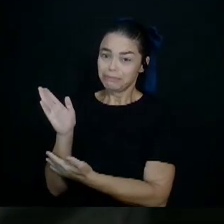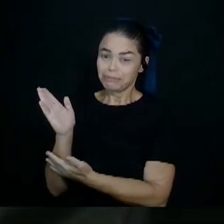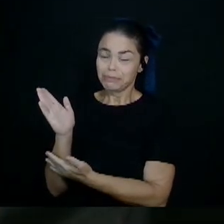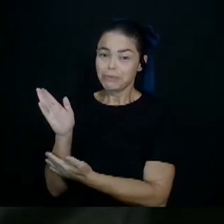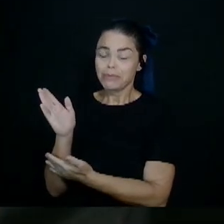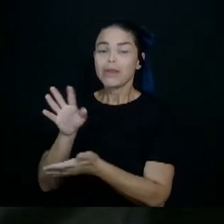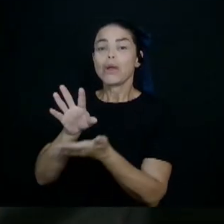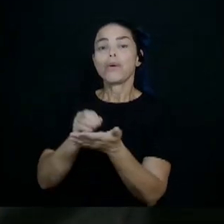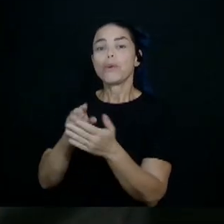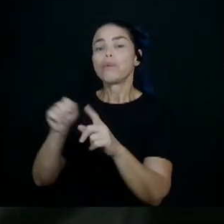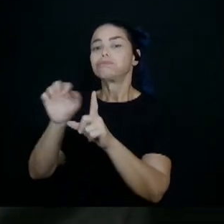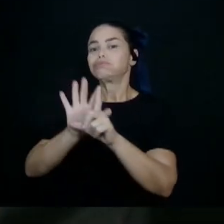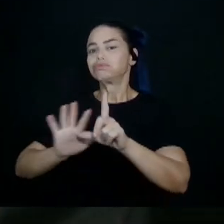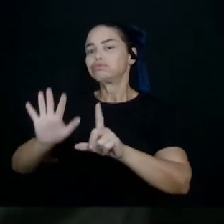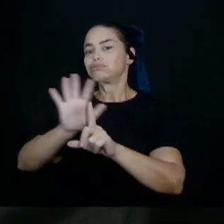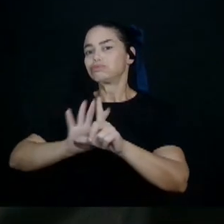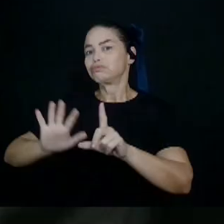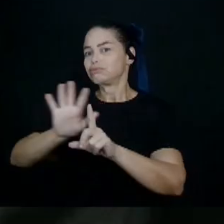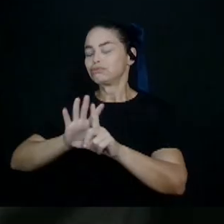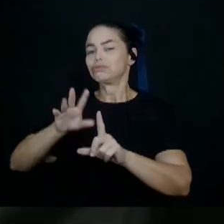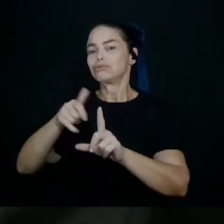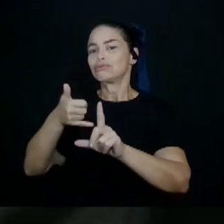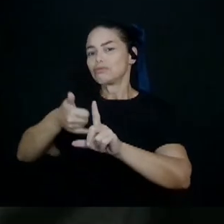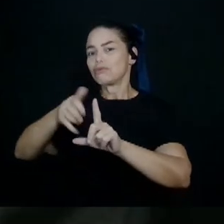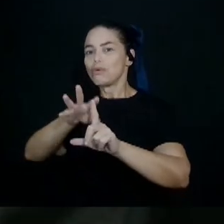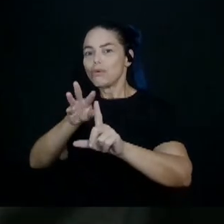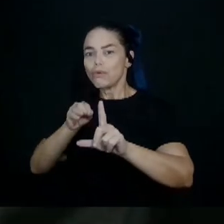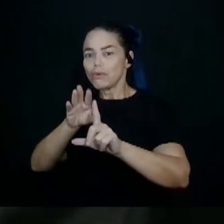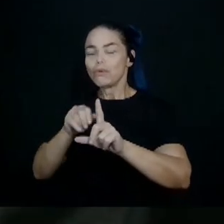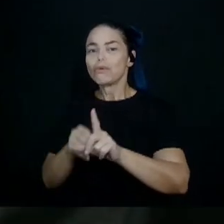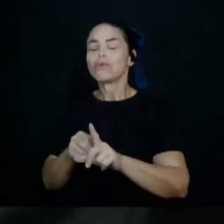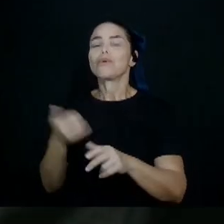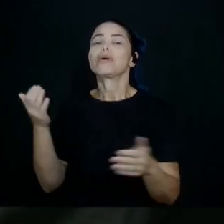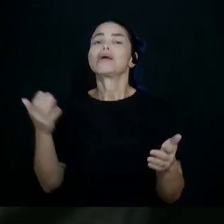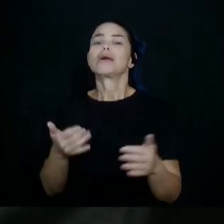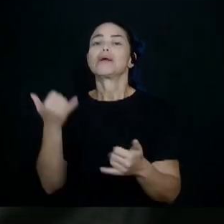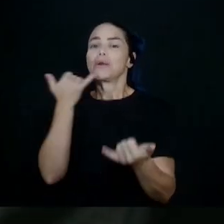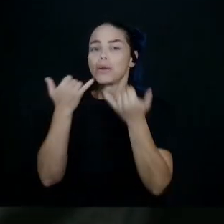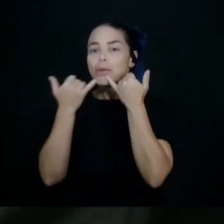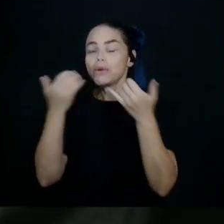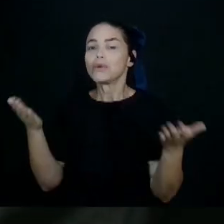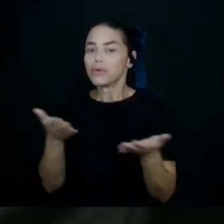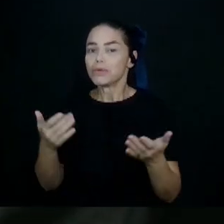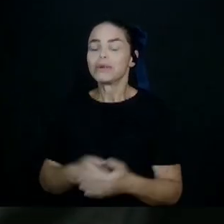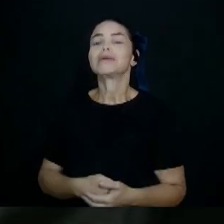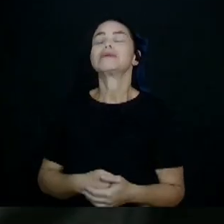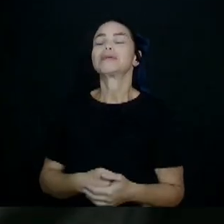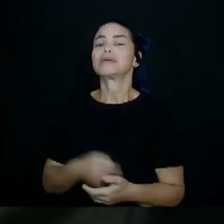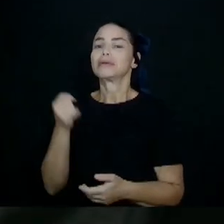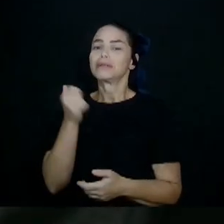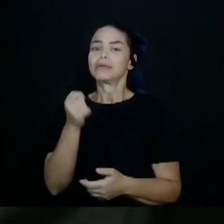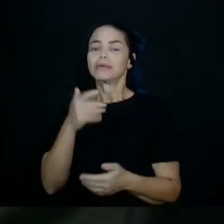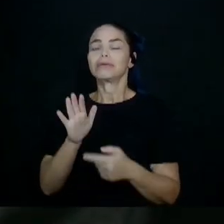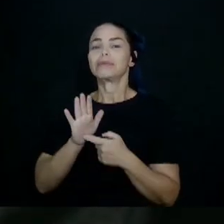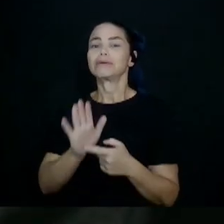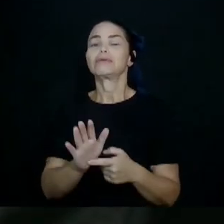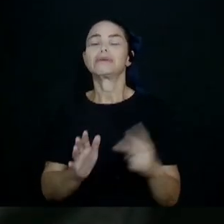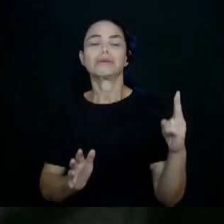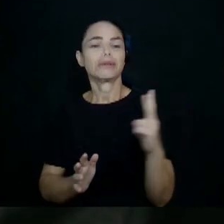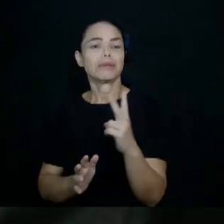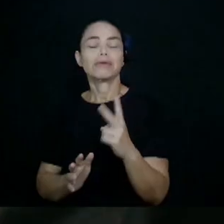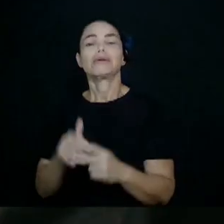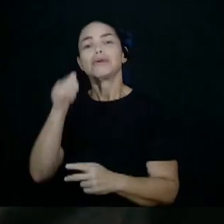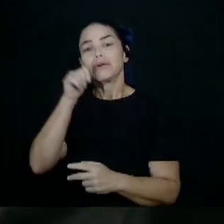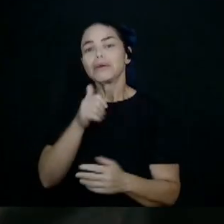19978293776. Enquanto você manda sua mensagem, a gente atualiza algumas informações, daqui a pouquinho a gente vai então apresentar as nossas convidadas a você